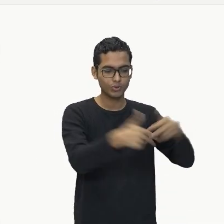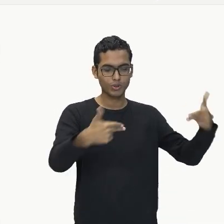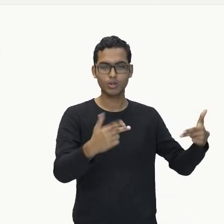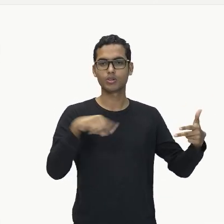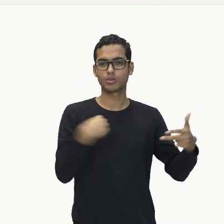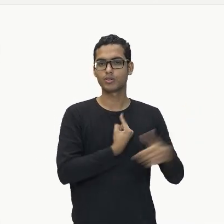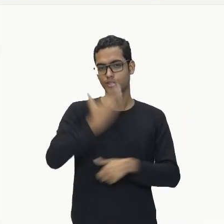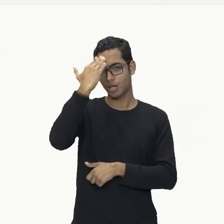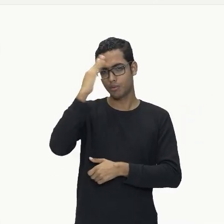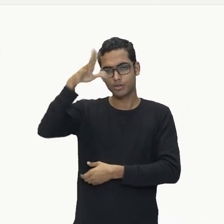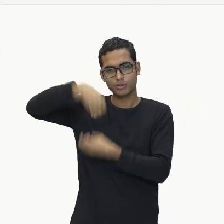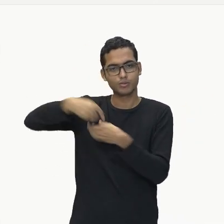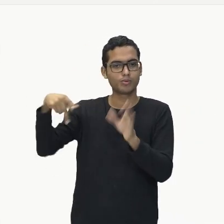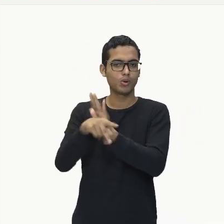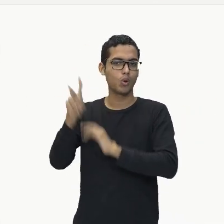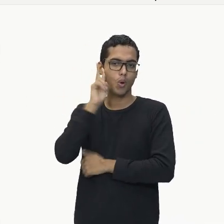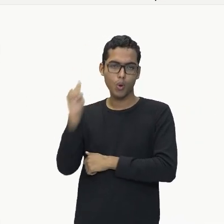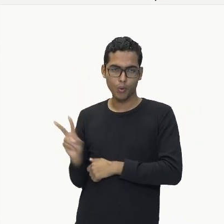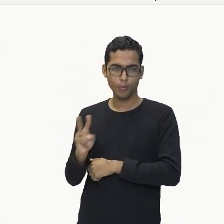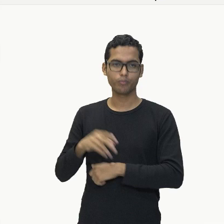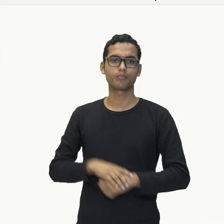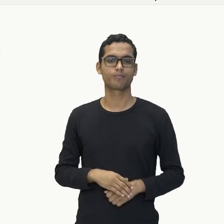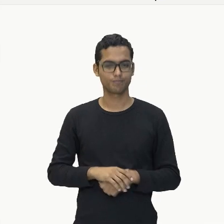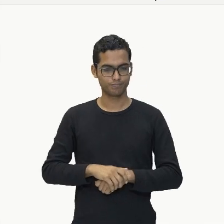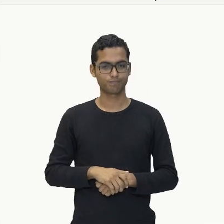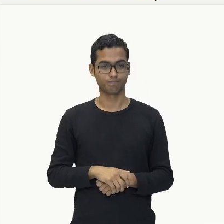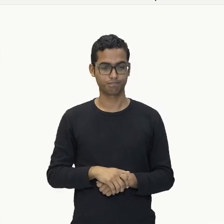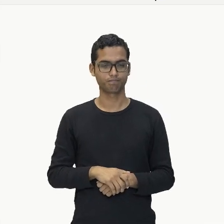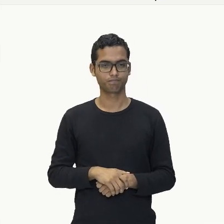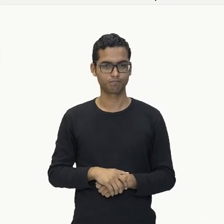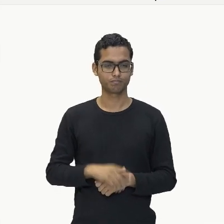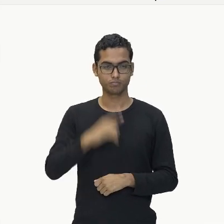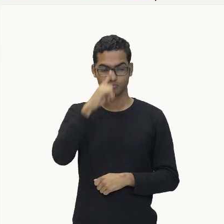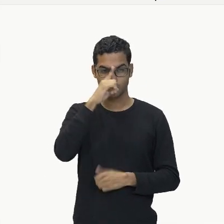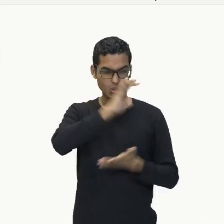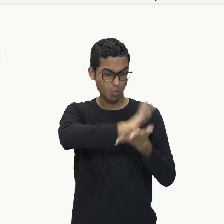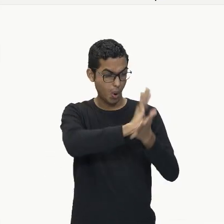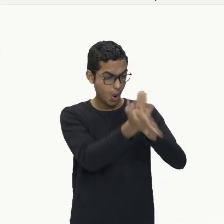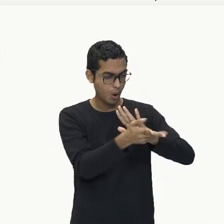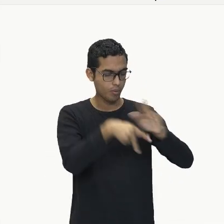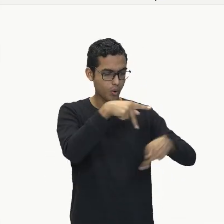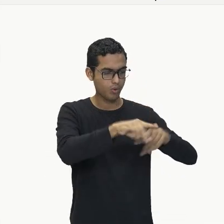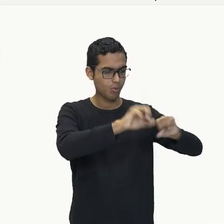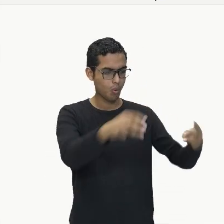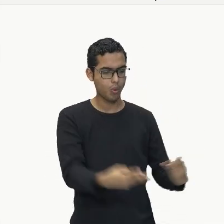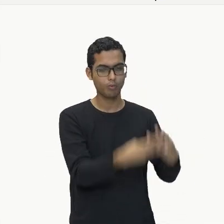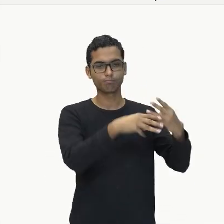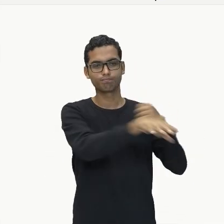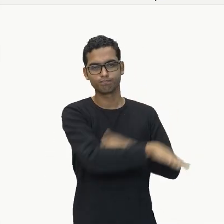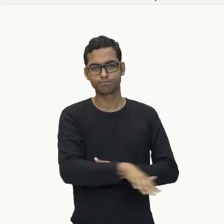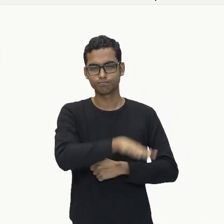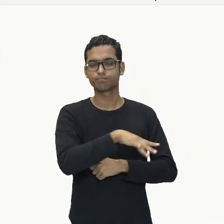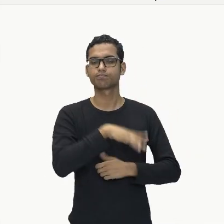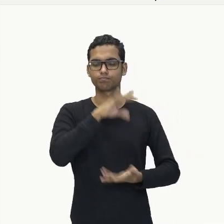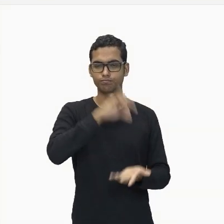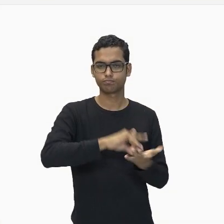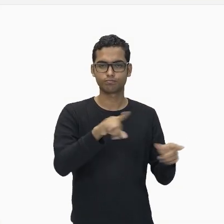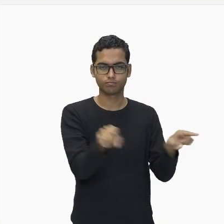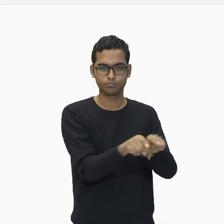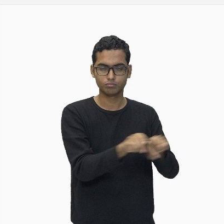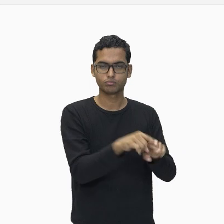na história. O Holocausto, o extermínio, o genocídio judeu nos campos de concentração. Vamos